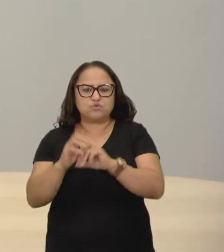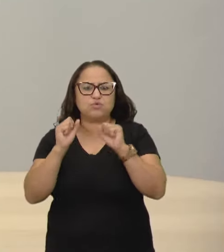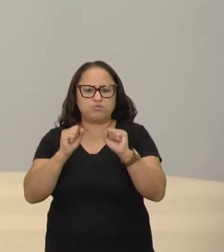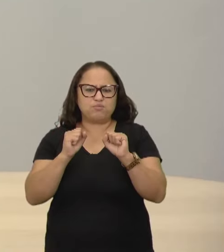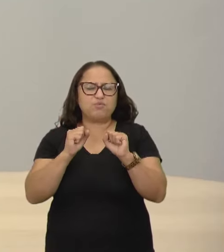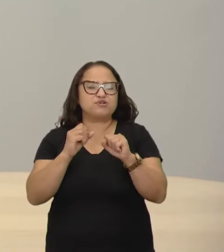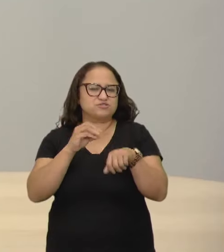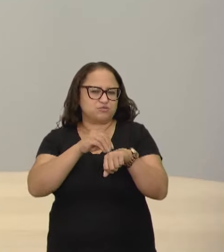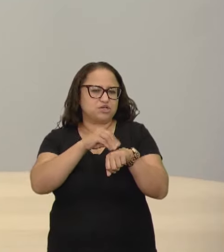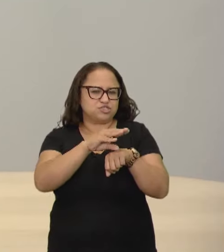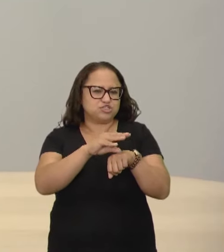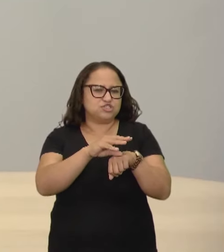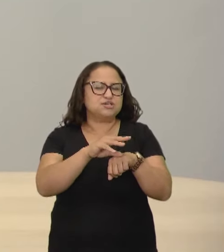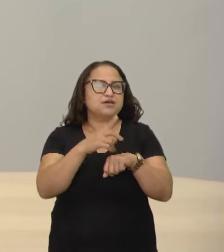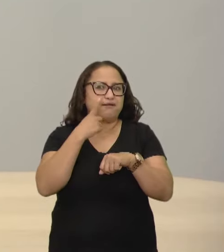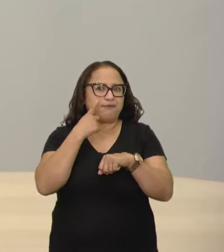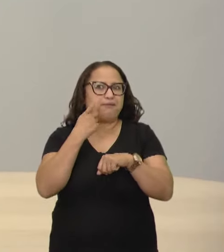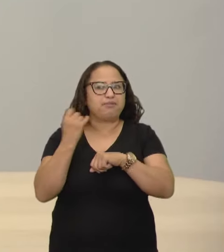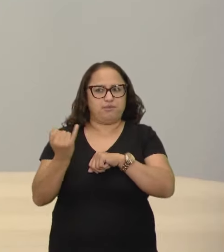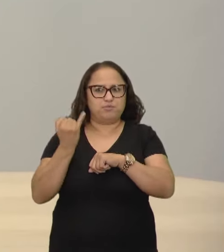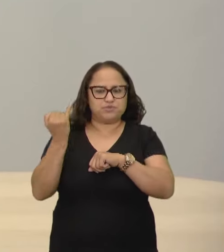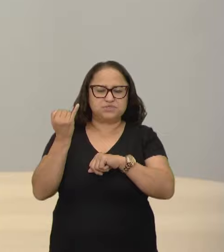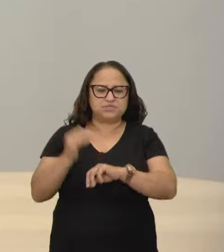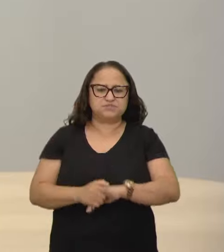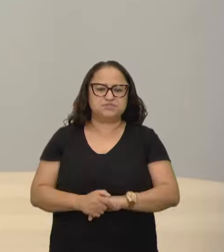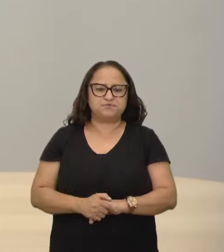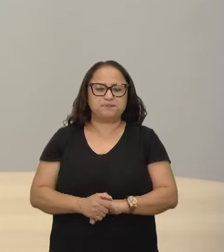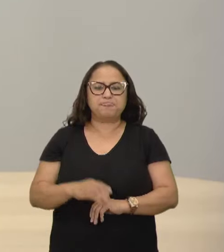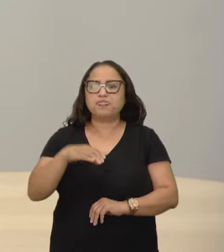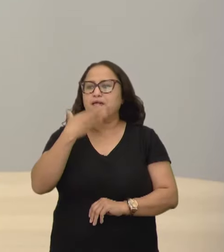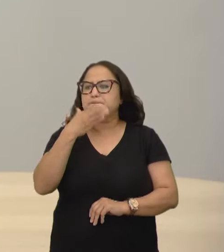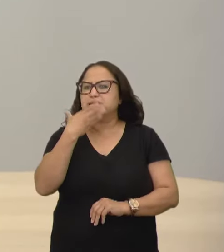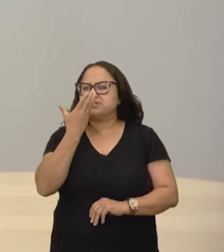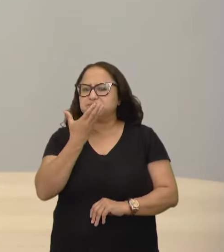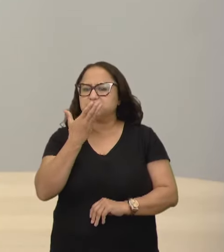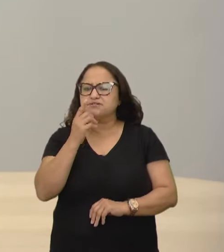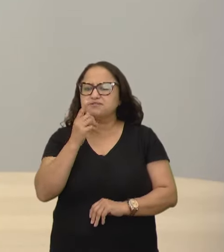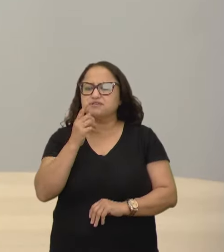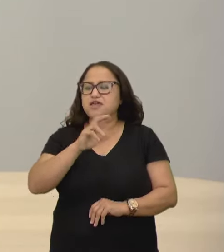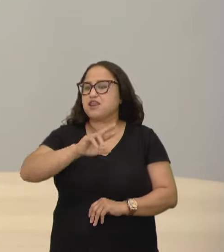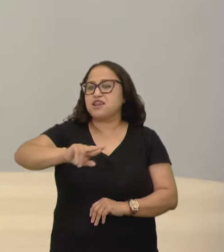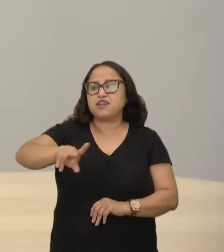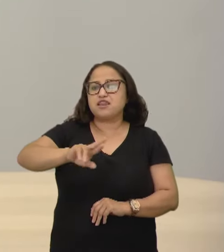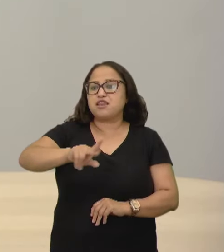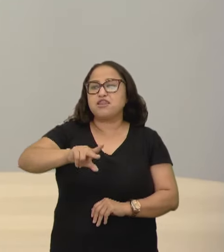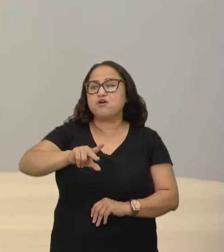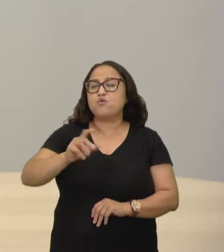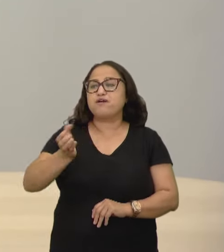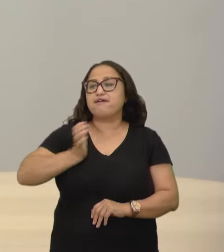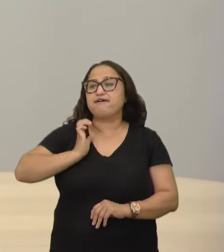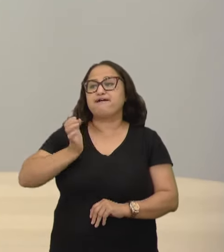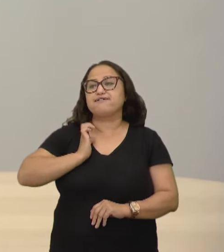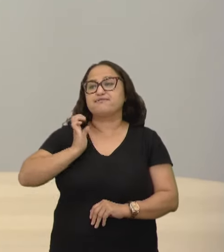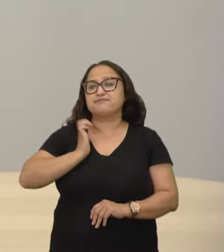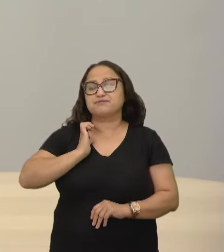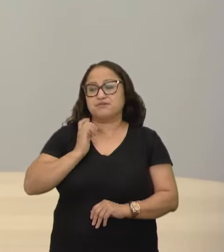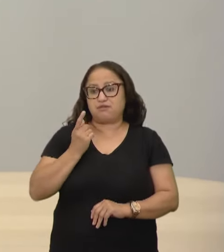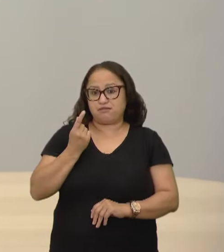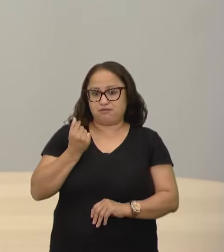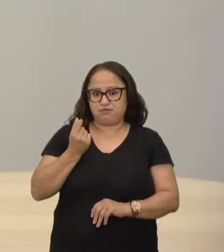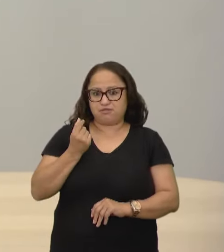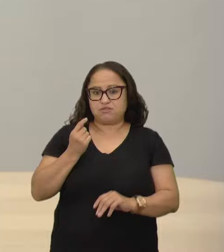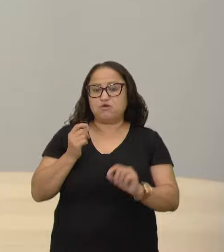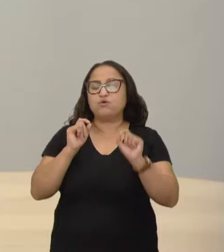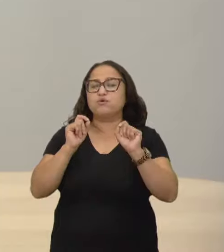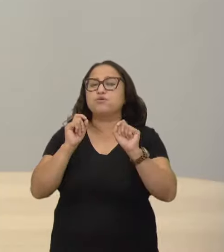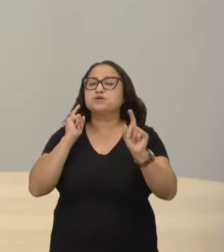comentário rápido Sim. aqui que eu acho super importante? A maçã em si, ela não é a riqueza. O